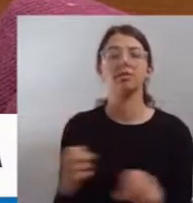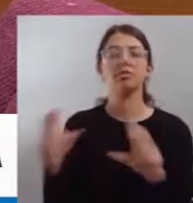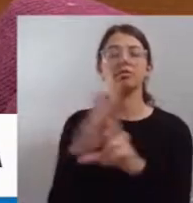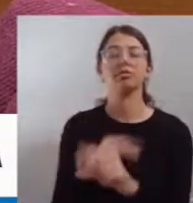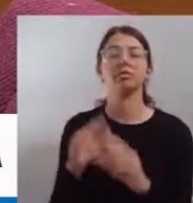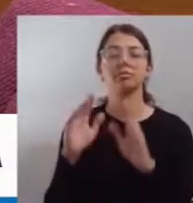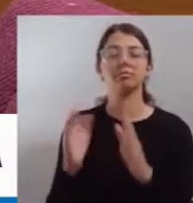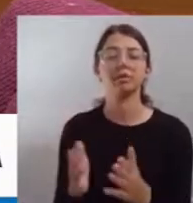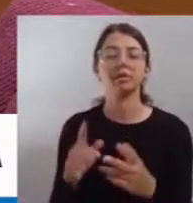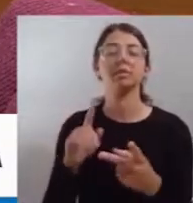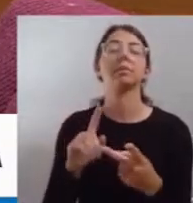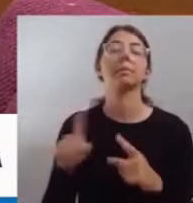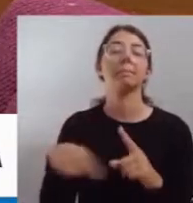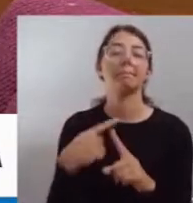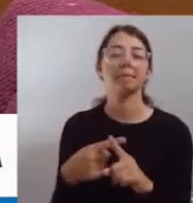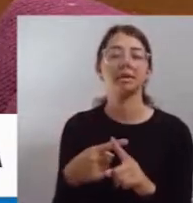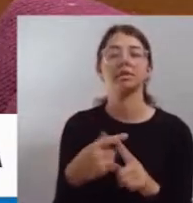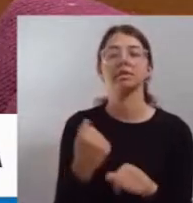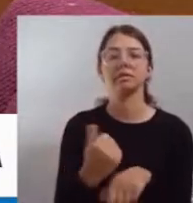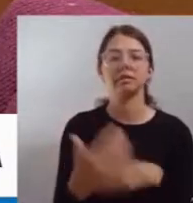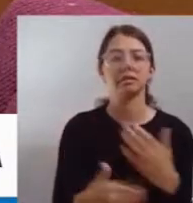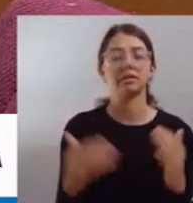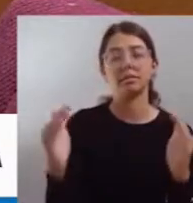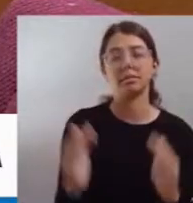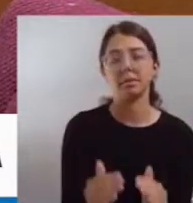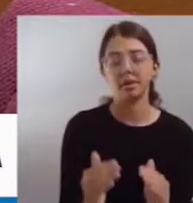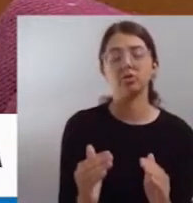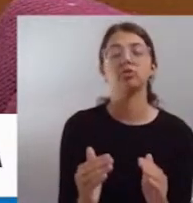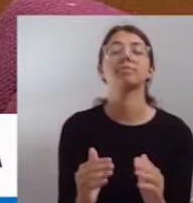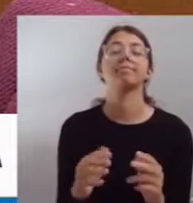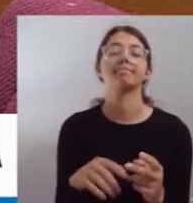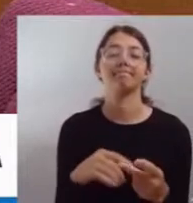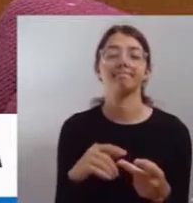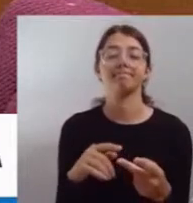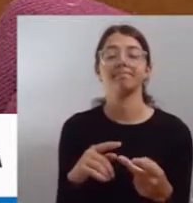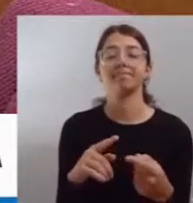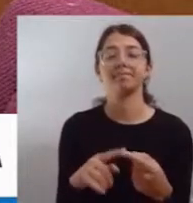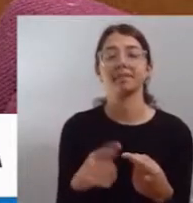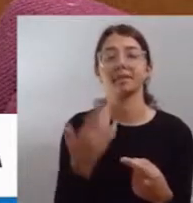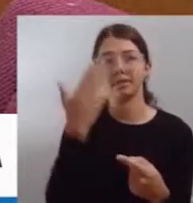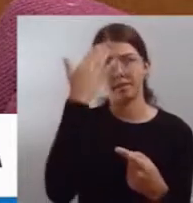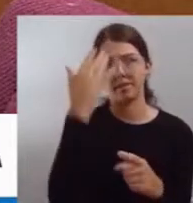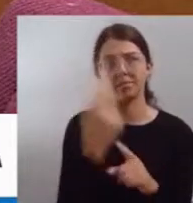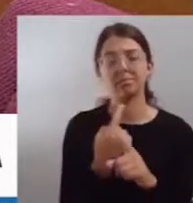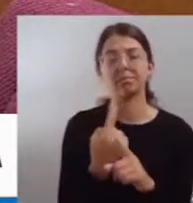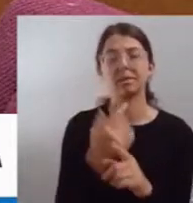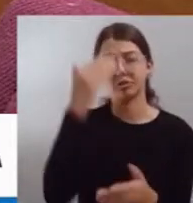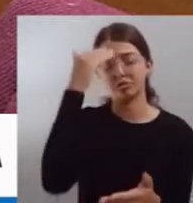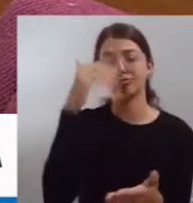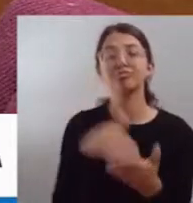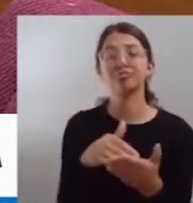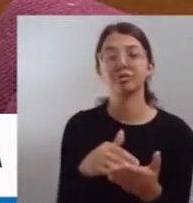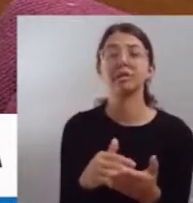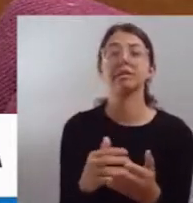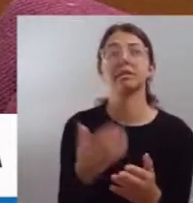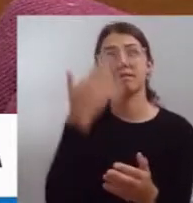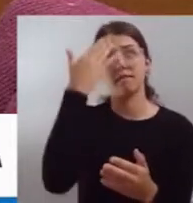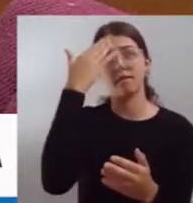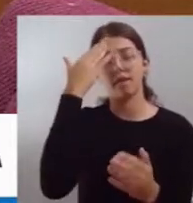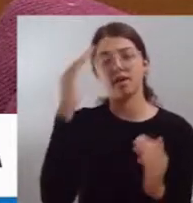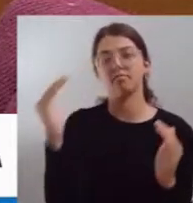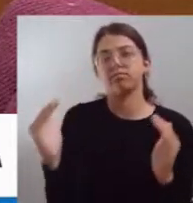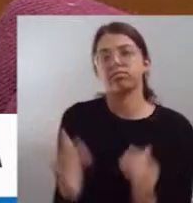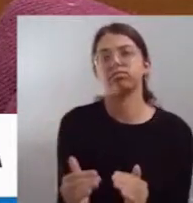tendência de execução baixa e um elevado esperado muito abaixo e um resultado esperado muito abaixo, vulnerável